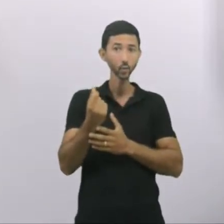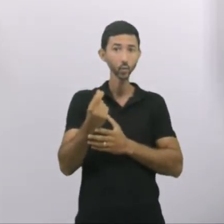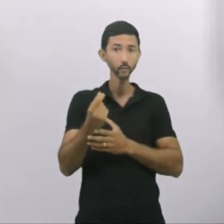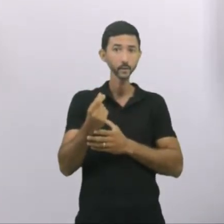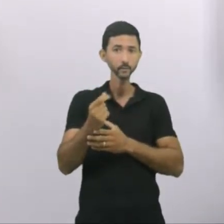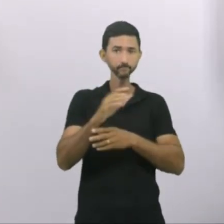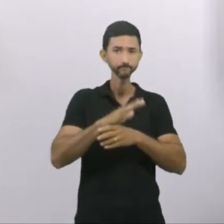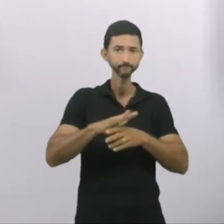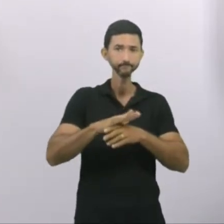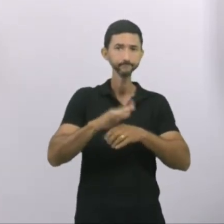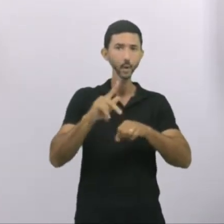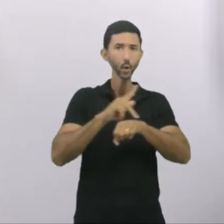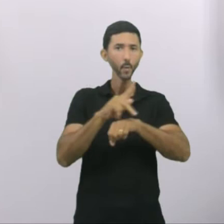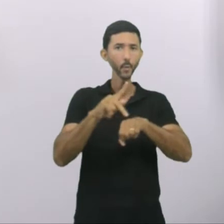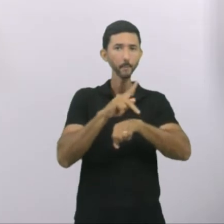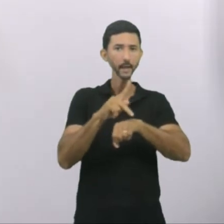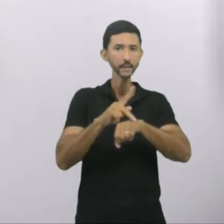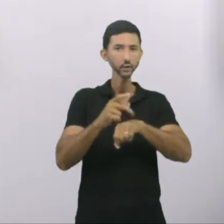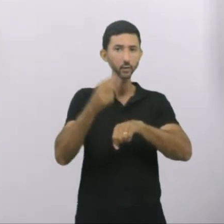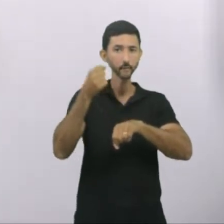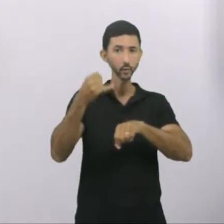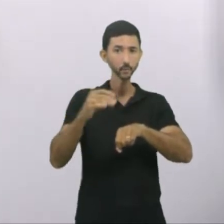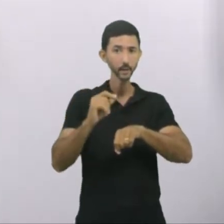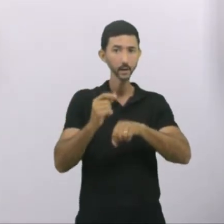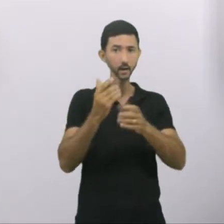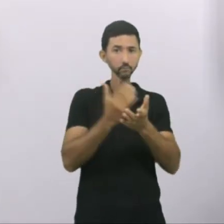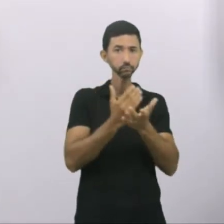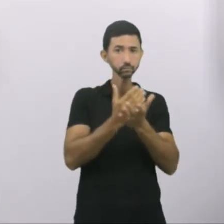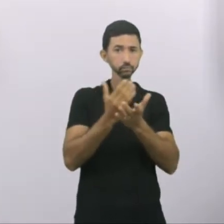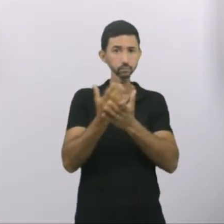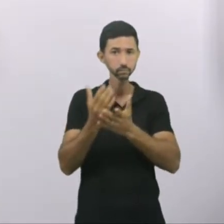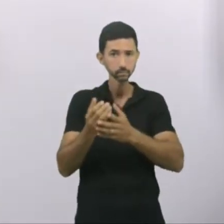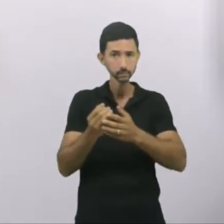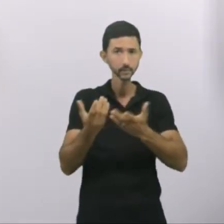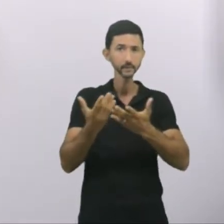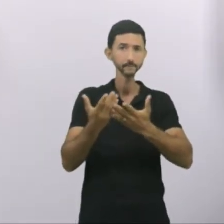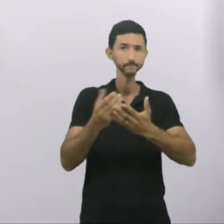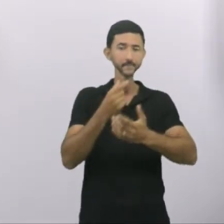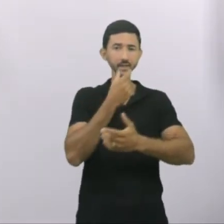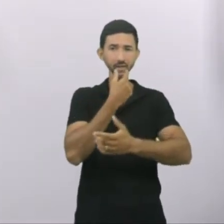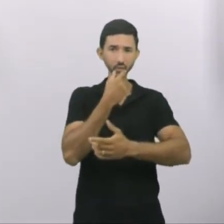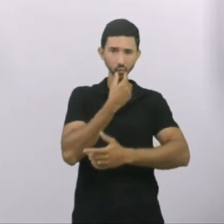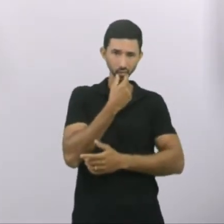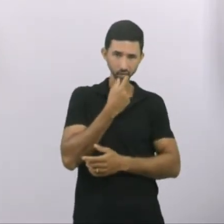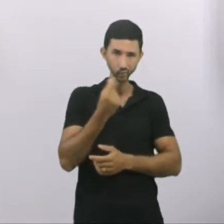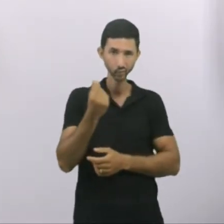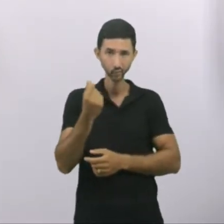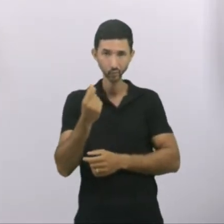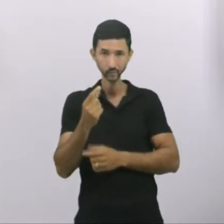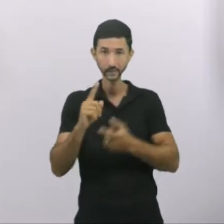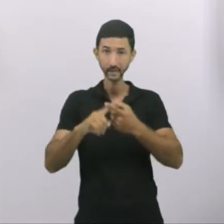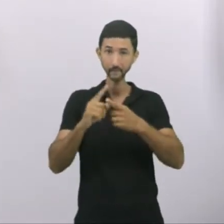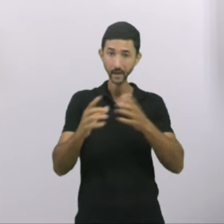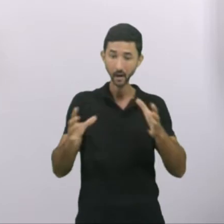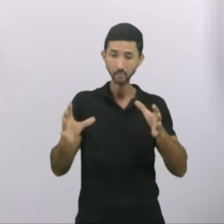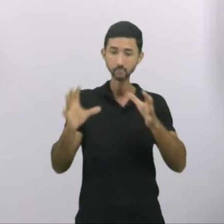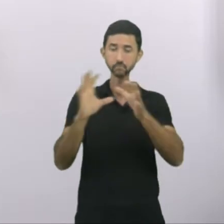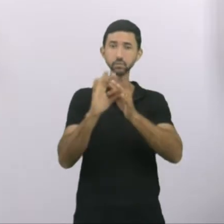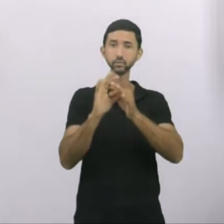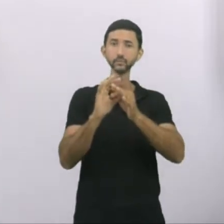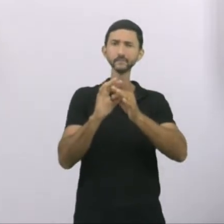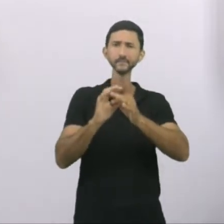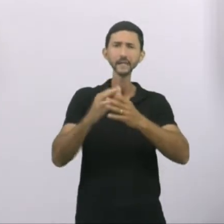desses países. Eu vou falar para vocês um pouquinho da economia dos Estados Unidos e da associação